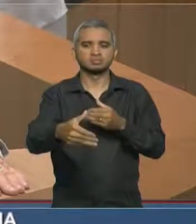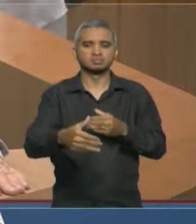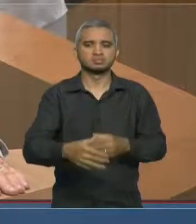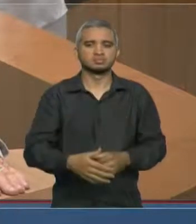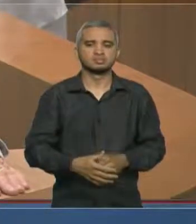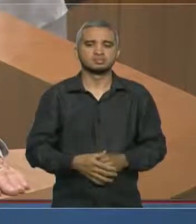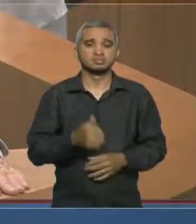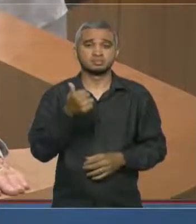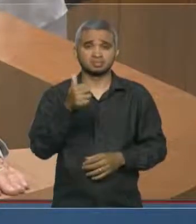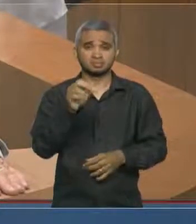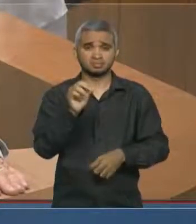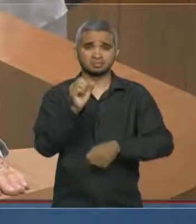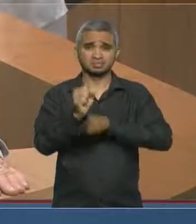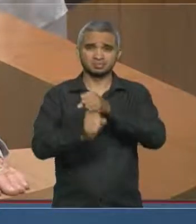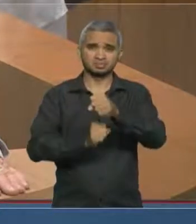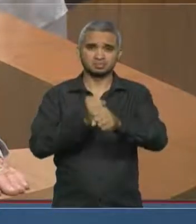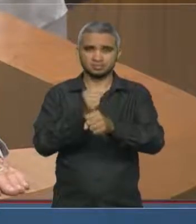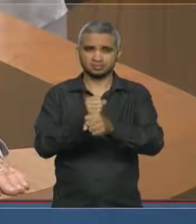10 anos